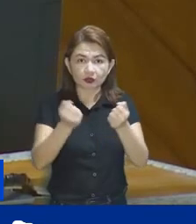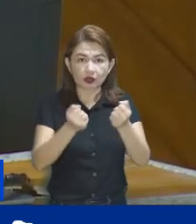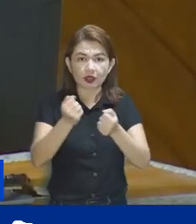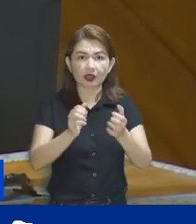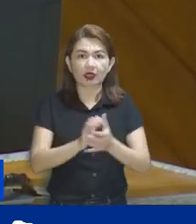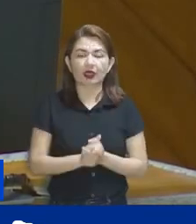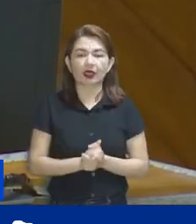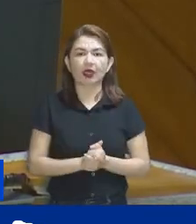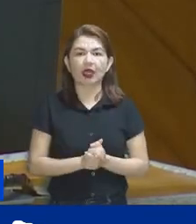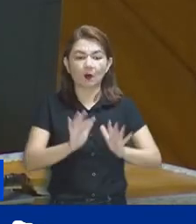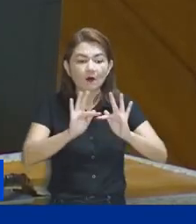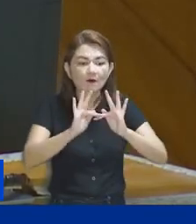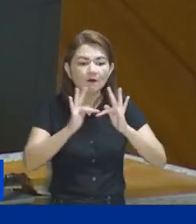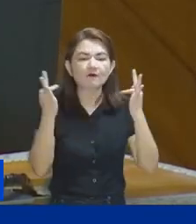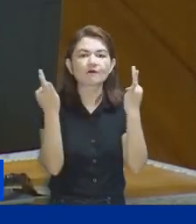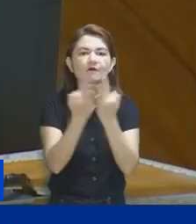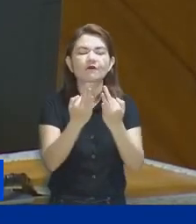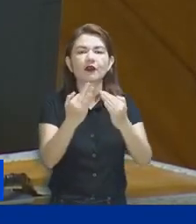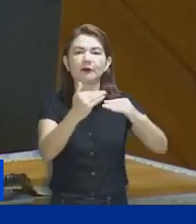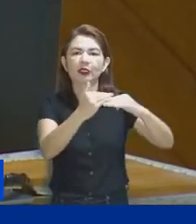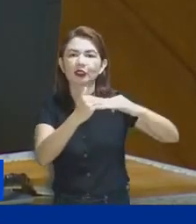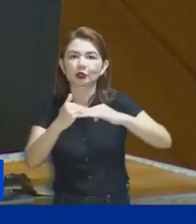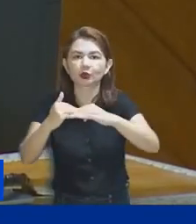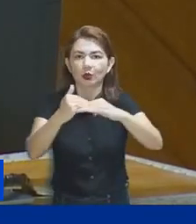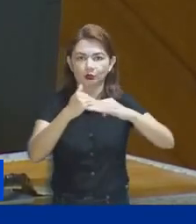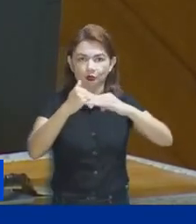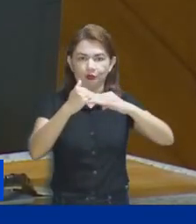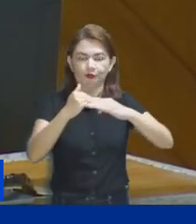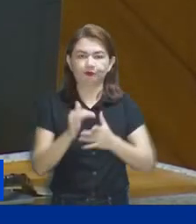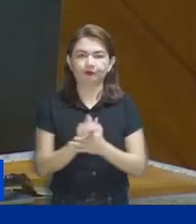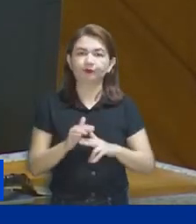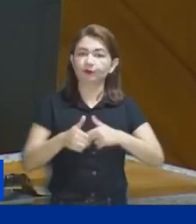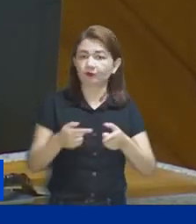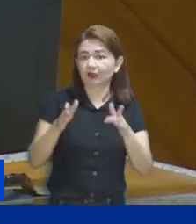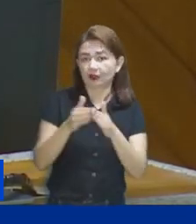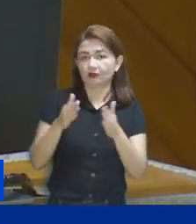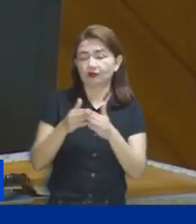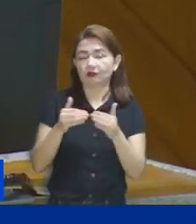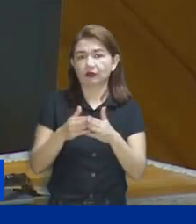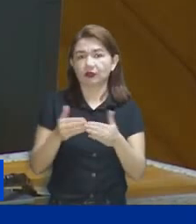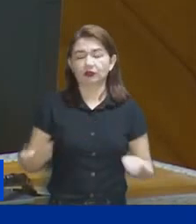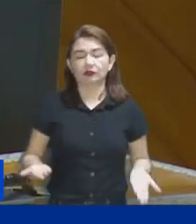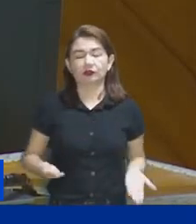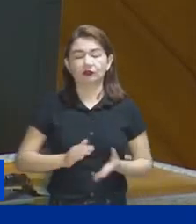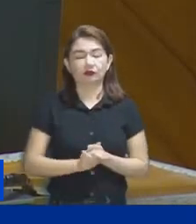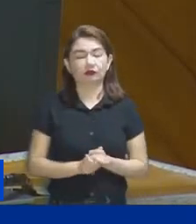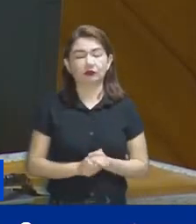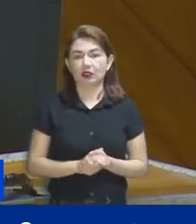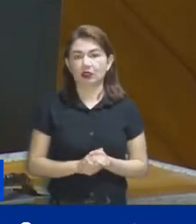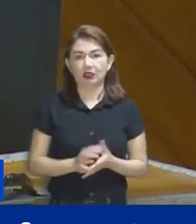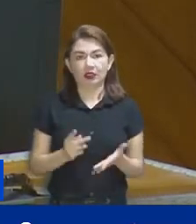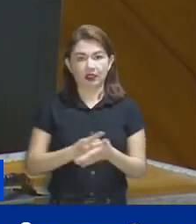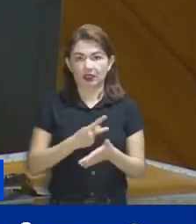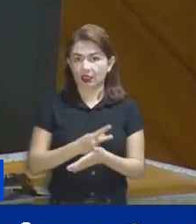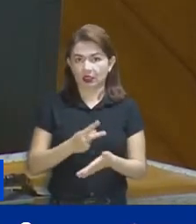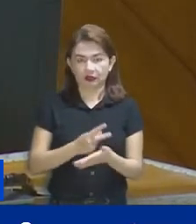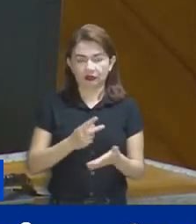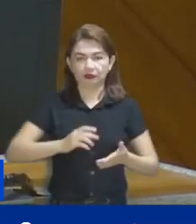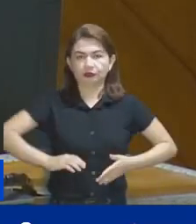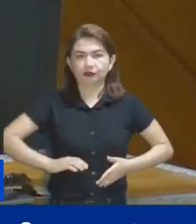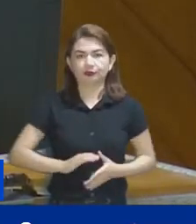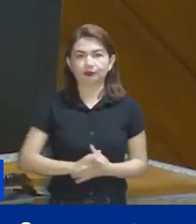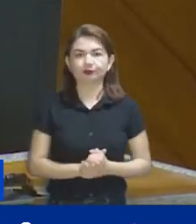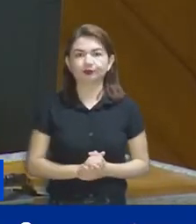da mesma família. Ao final, requereu a improcedência dos pedidos. Em seguida,